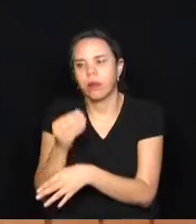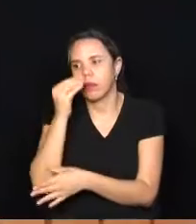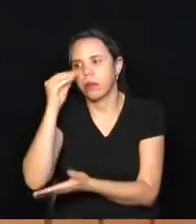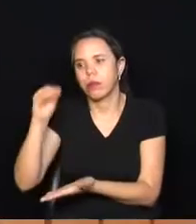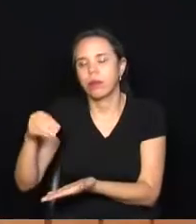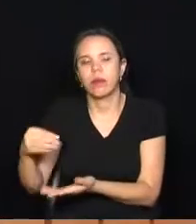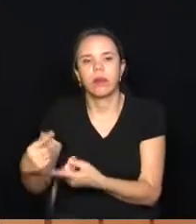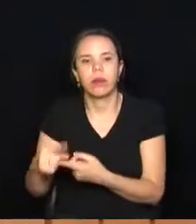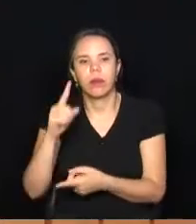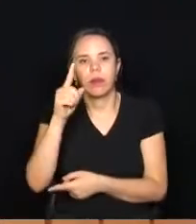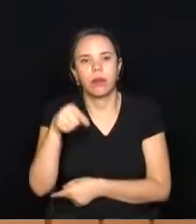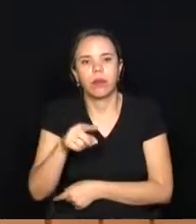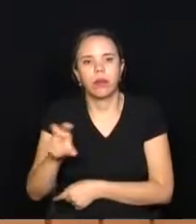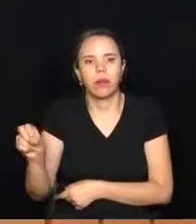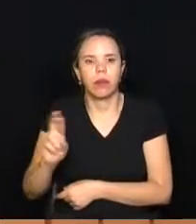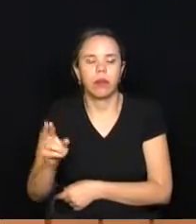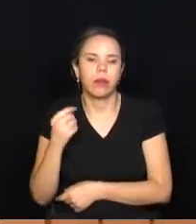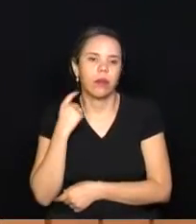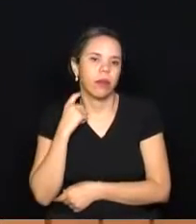Porque R$ 1.500, gente,